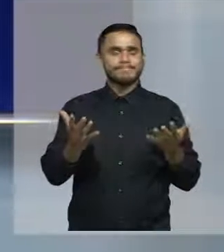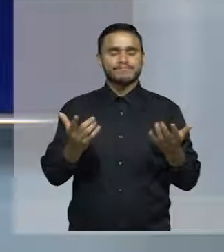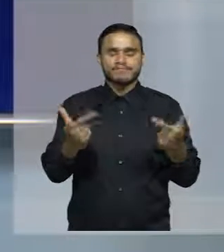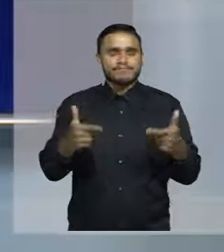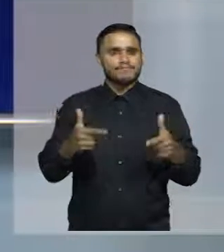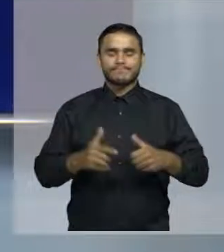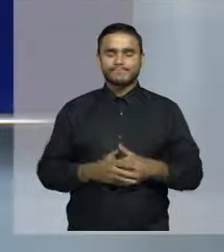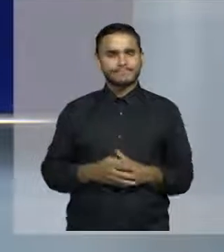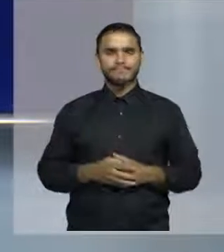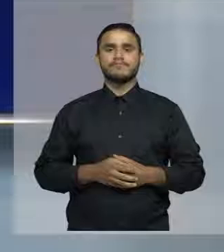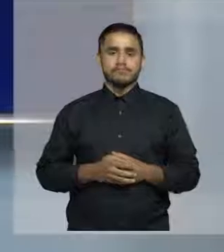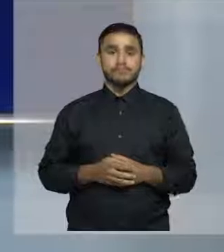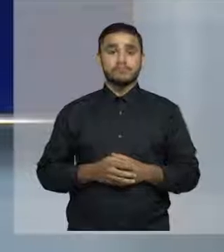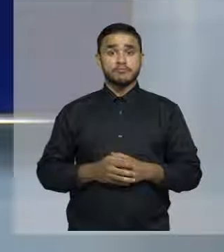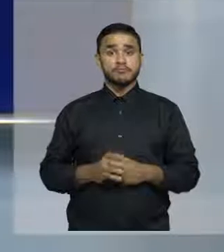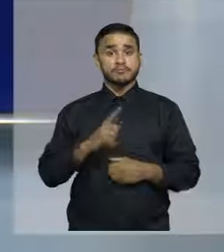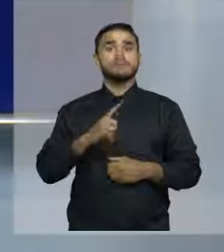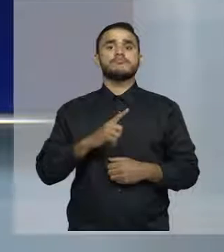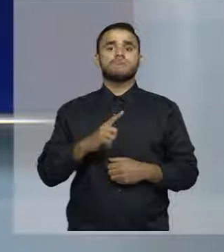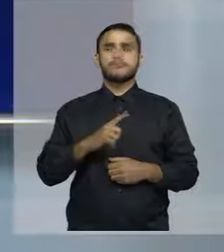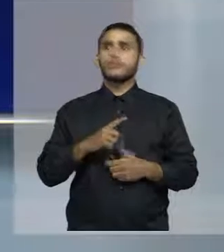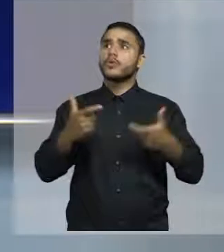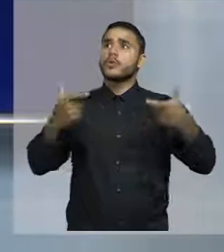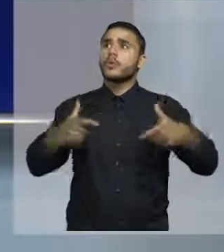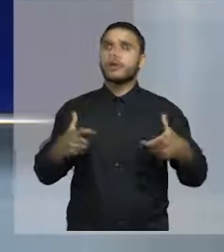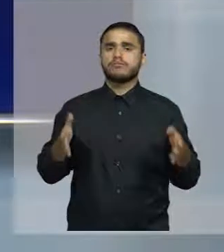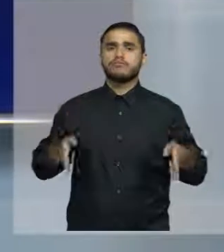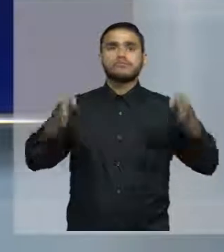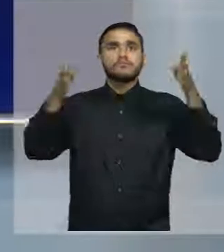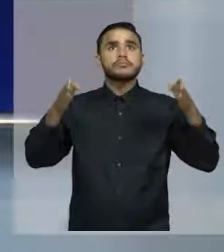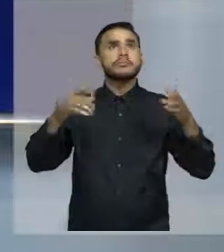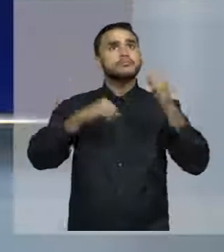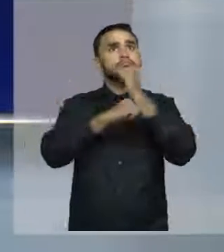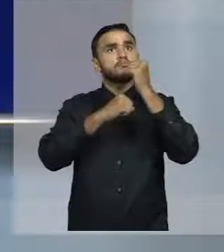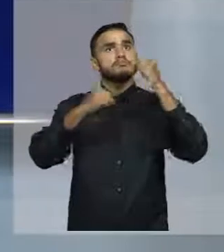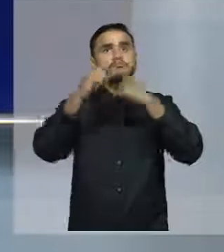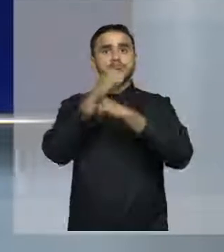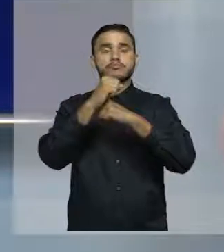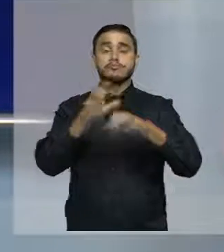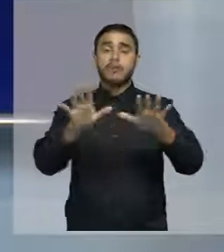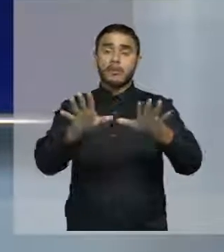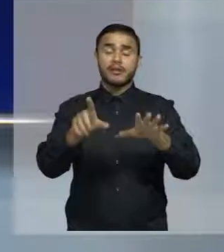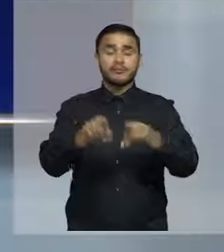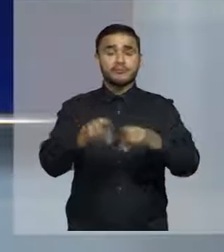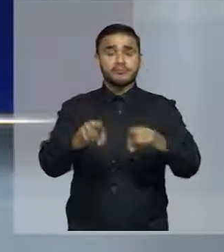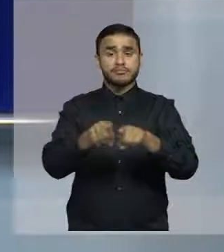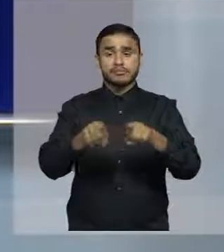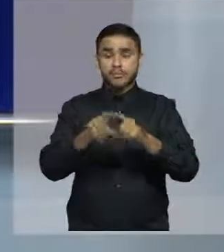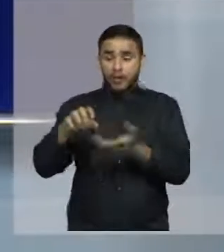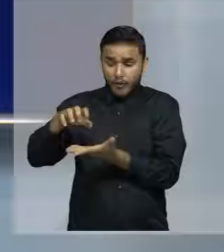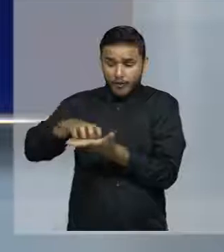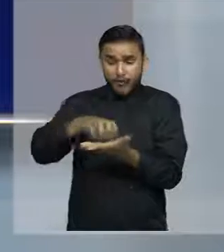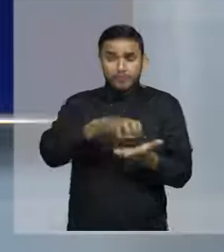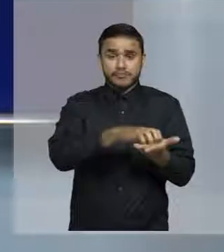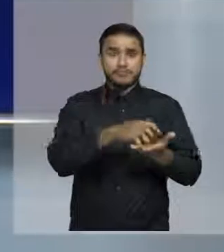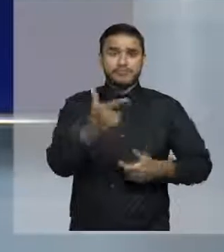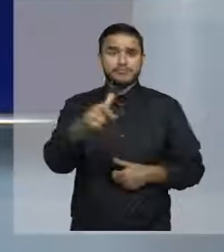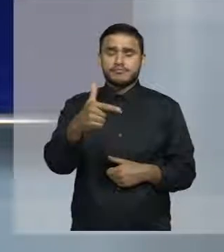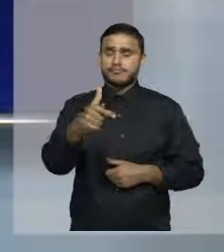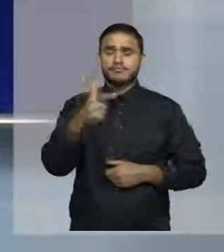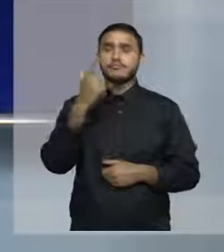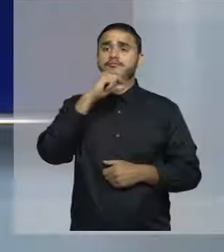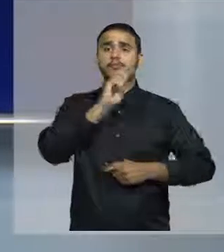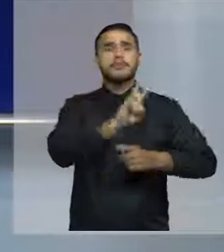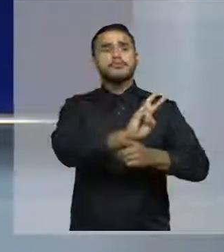desestruturado, não só do ponto de vista físico, mas também do ponto de vista humano, por não ter pessoas